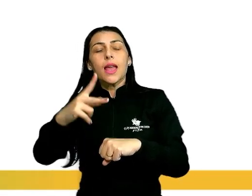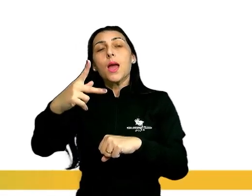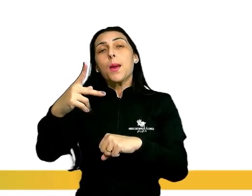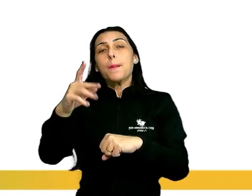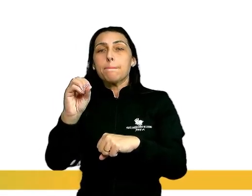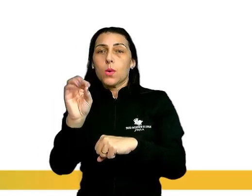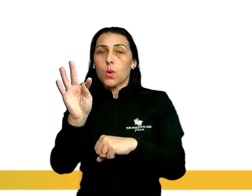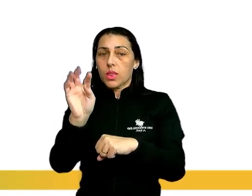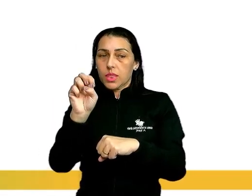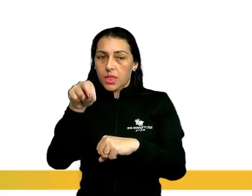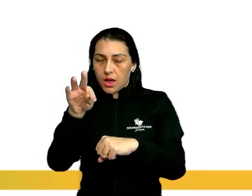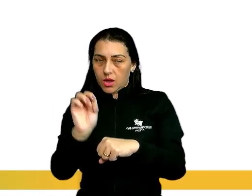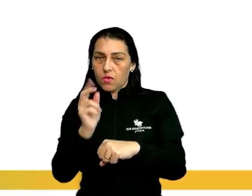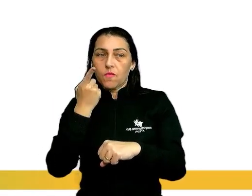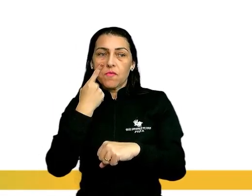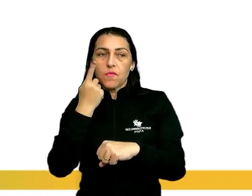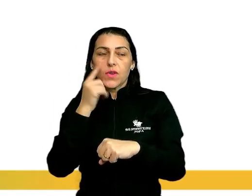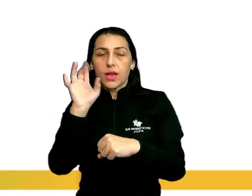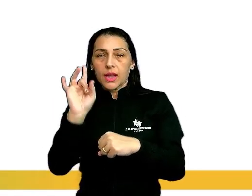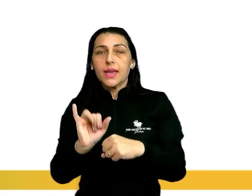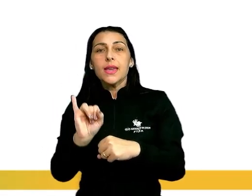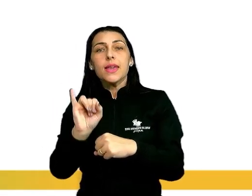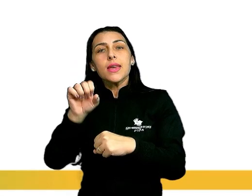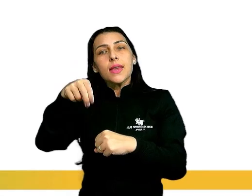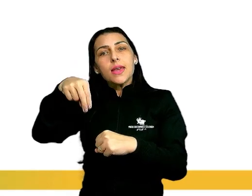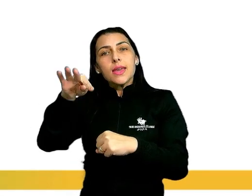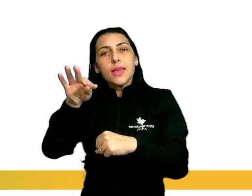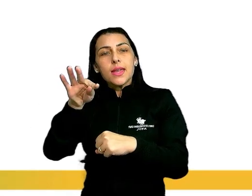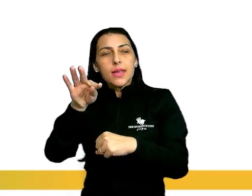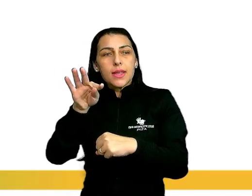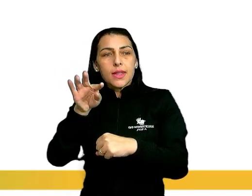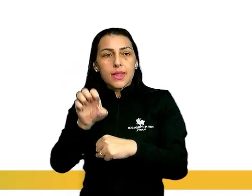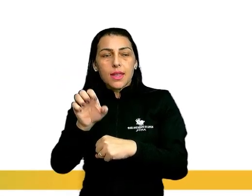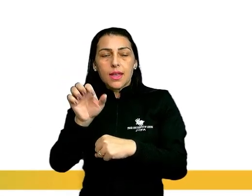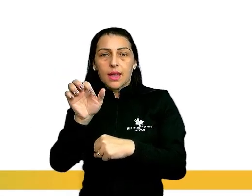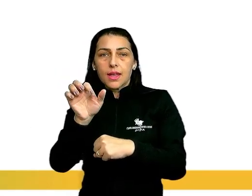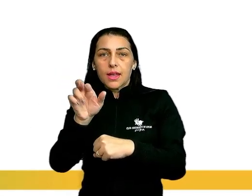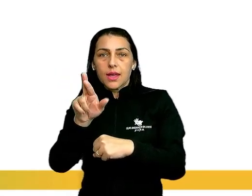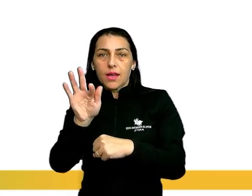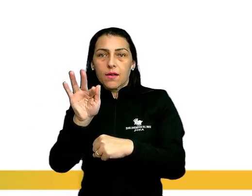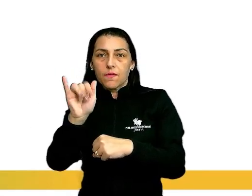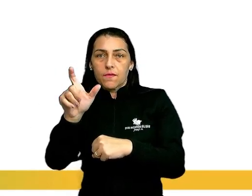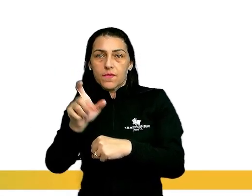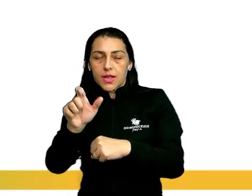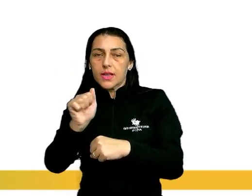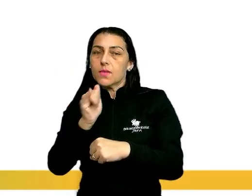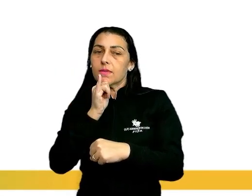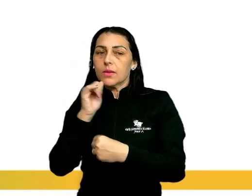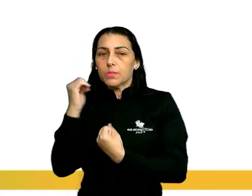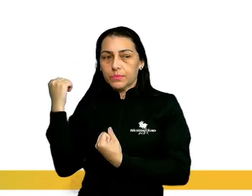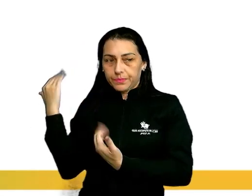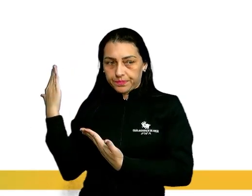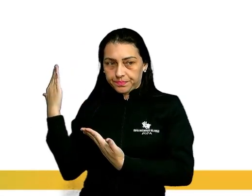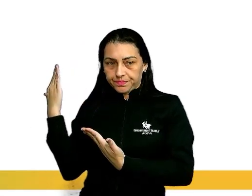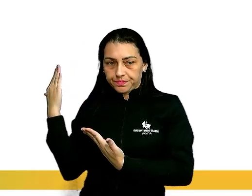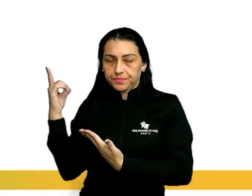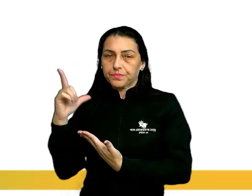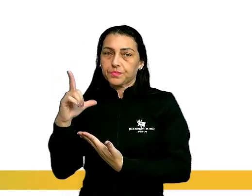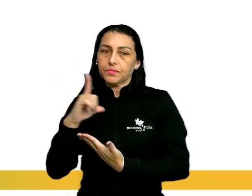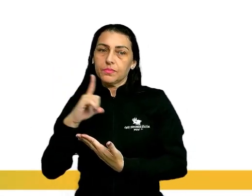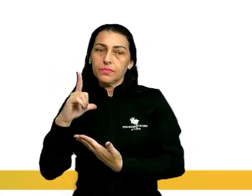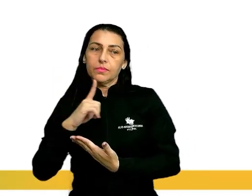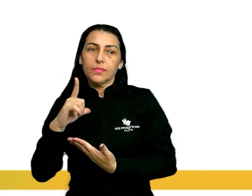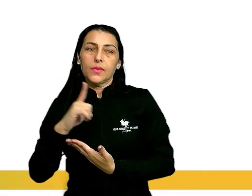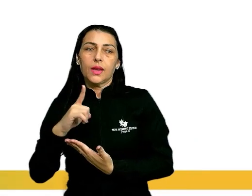de cada uma delas vamos lá aqui paraa interfixa tá aqui um exemplo de uma de uma alavanca interfixa né Nós temos ali a